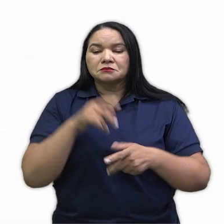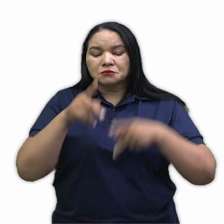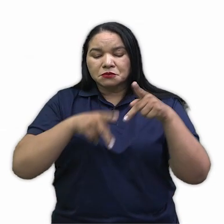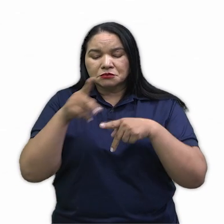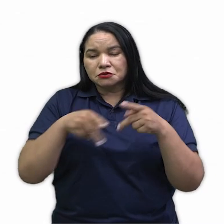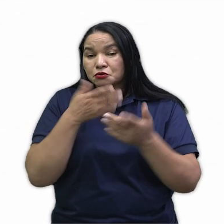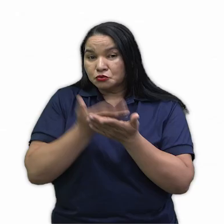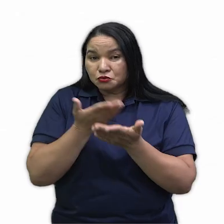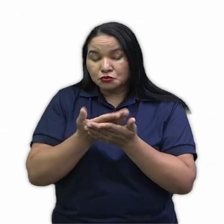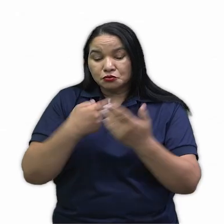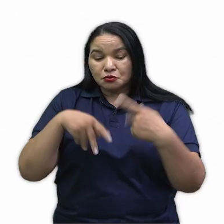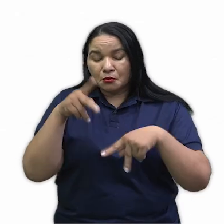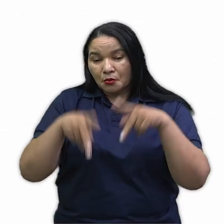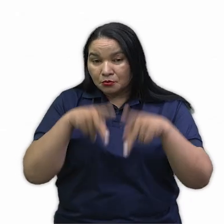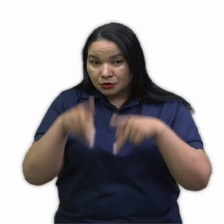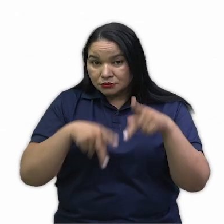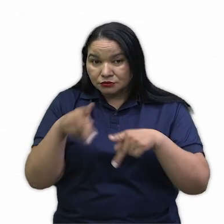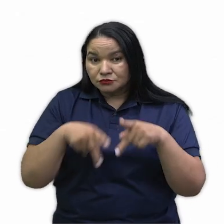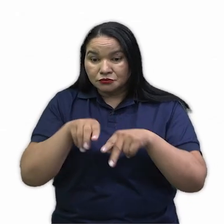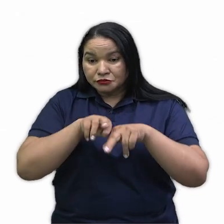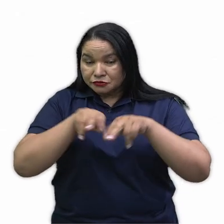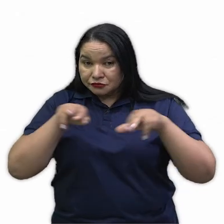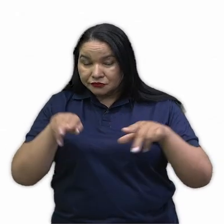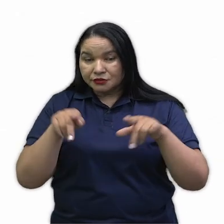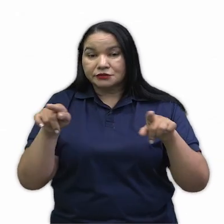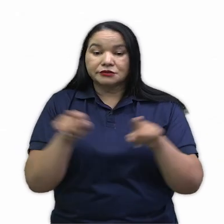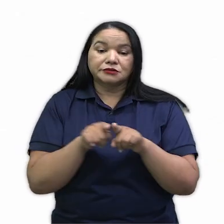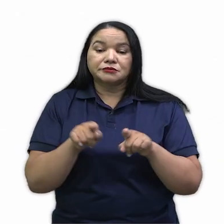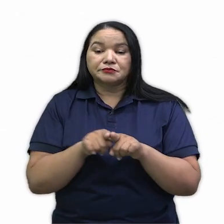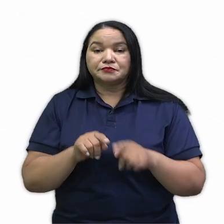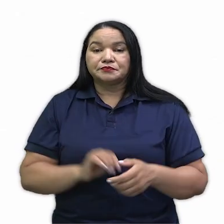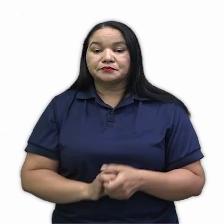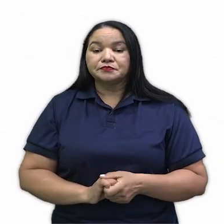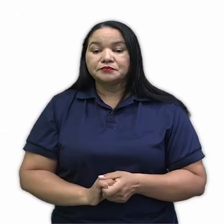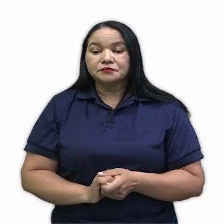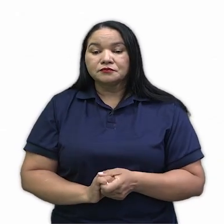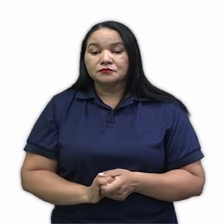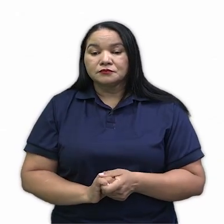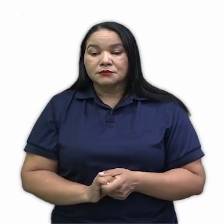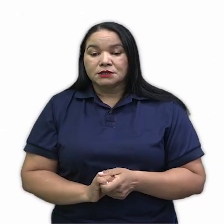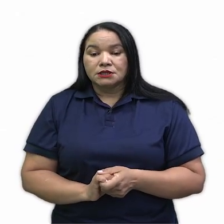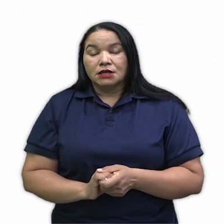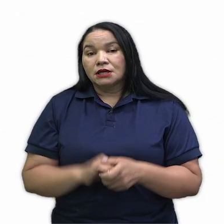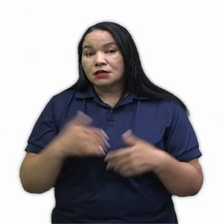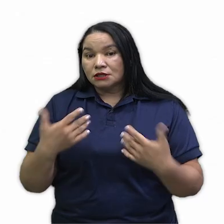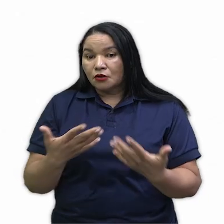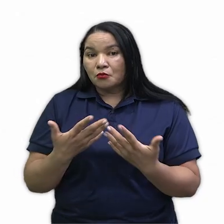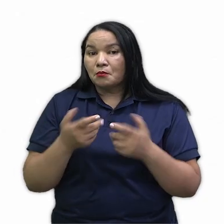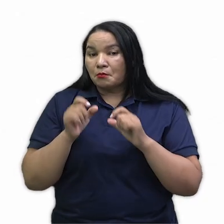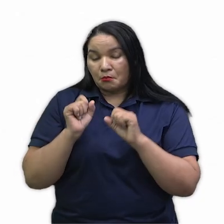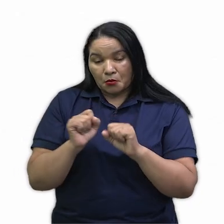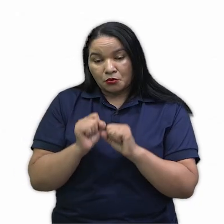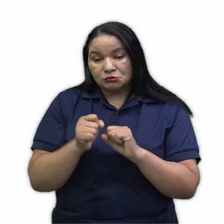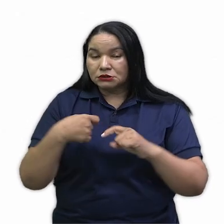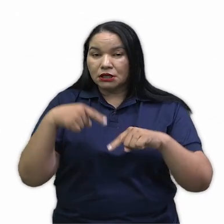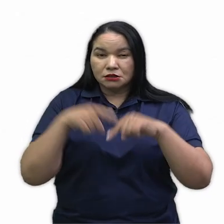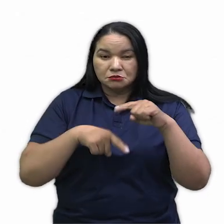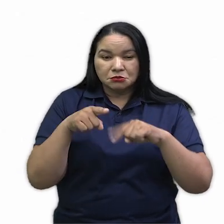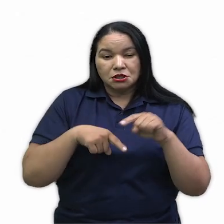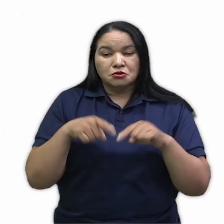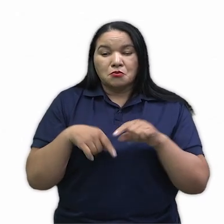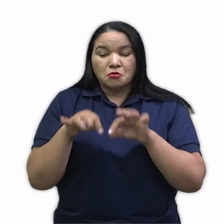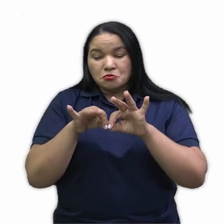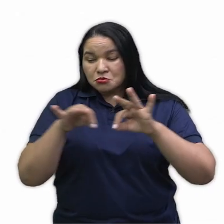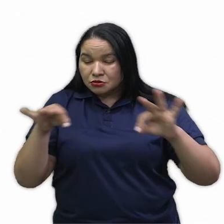dedicar ao quê? Aos estudos, né, das populações humanas, e isso pode estar aí abrangendo elementos